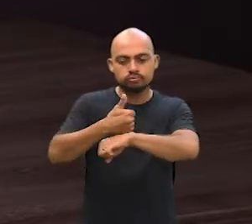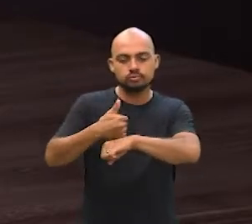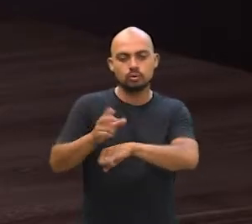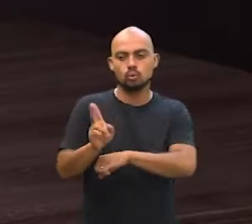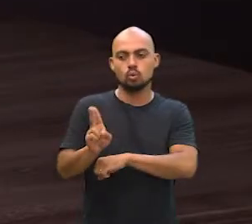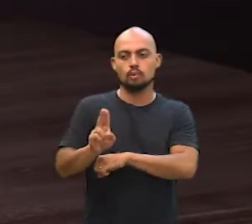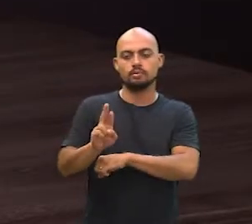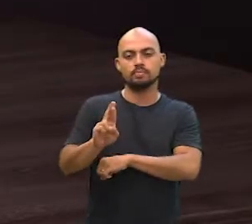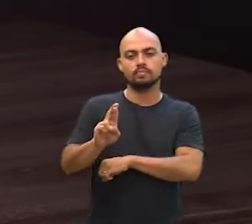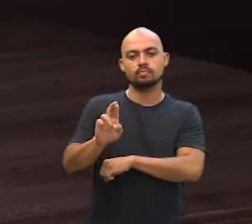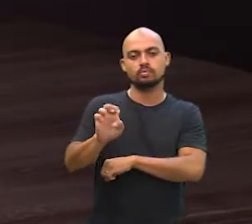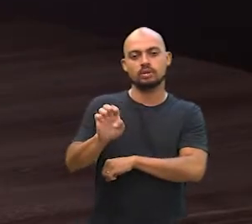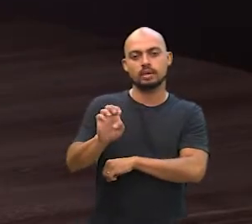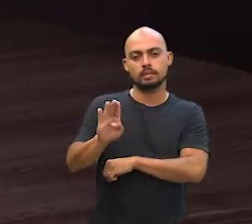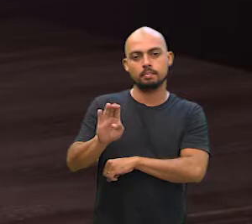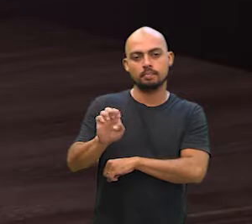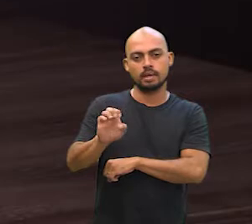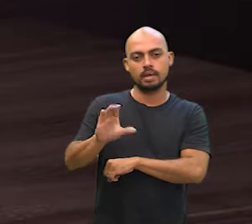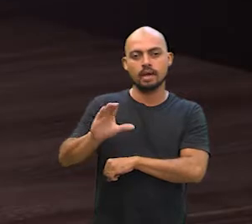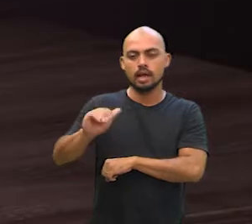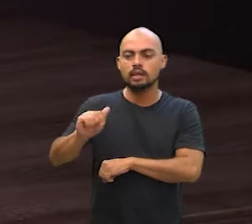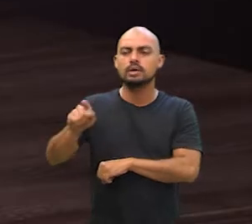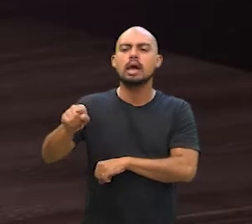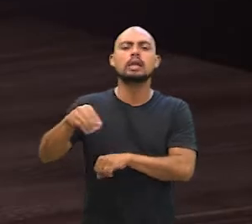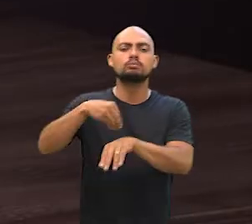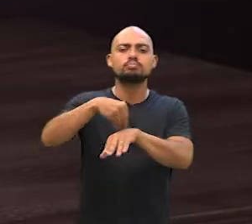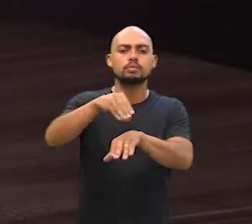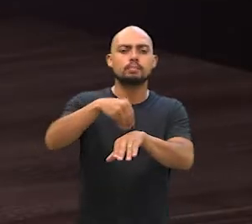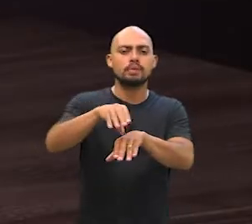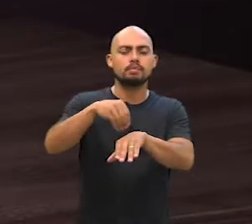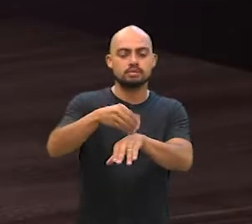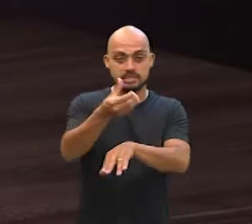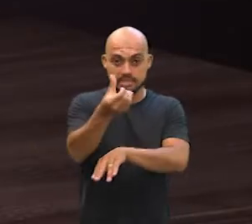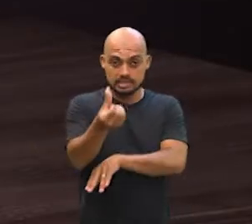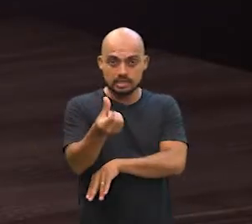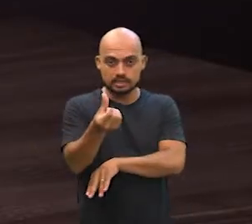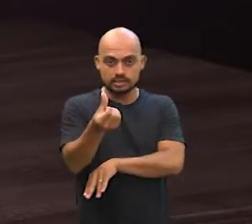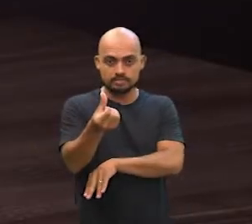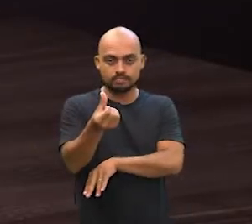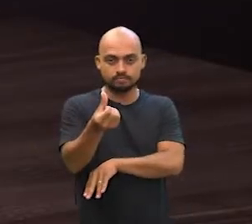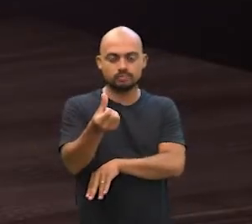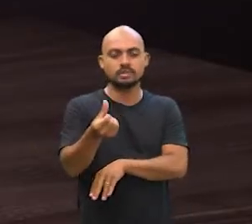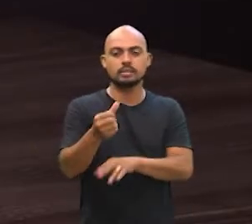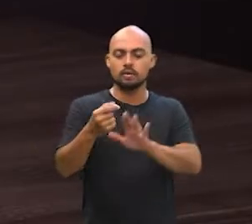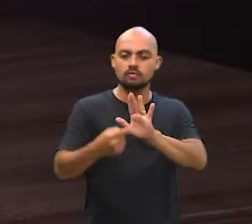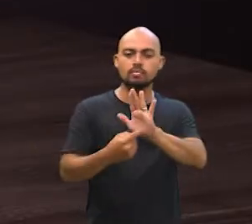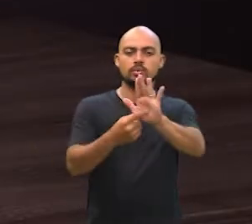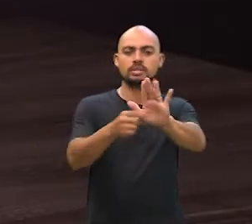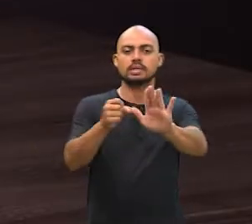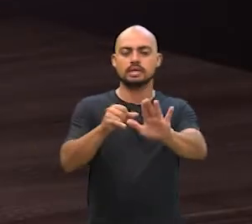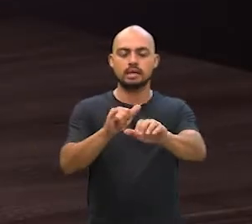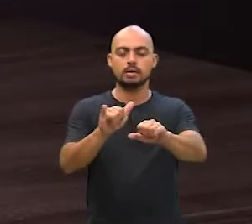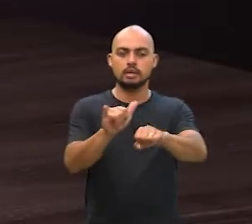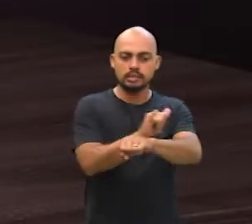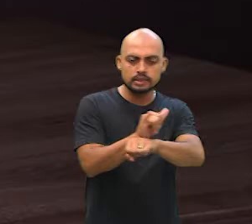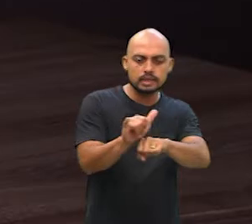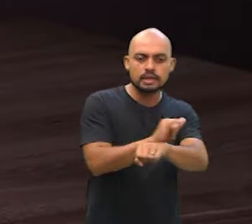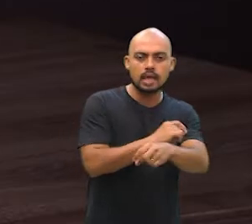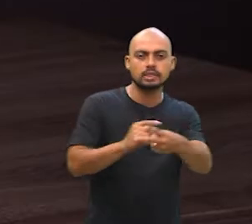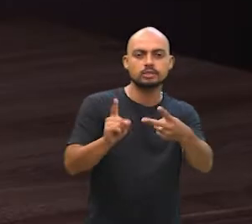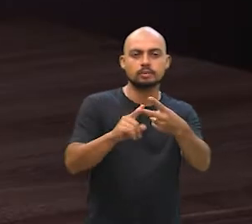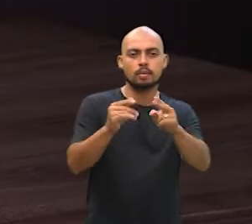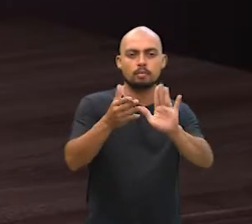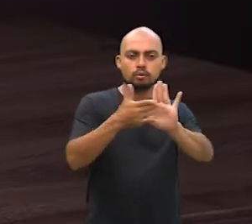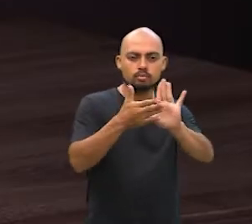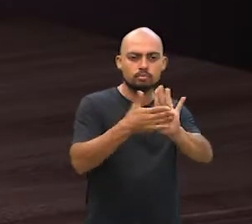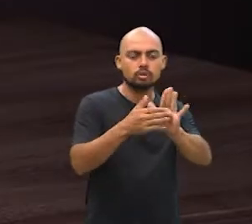Toyama, preparou 6 dicas para mostrar que, com propósito, estratégia e metodologia, pode